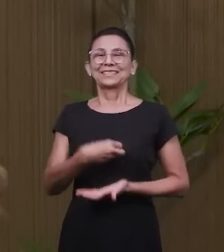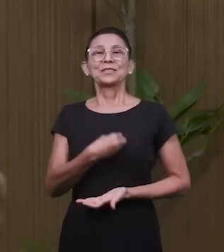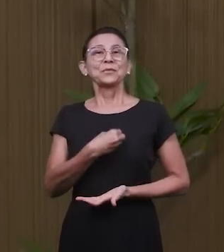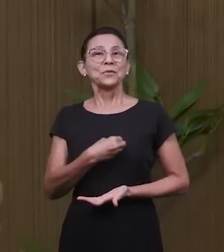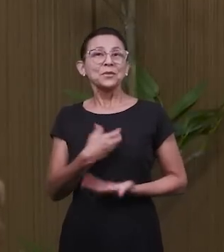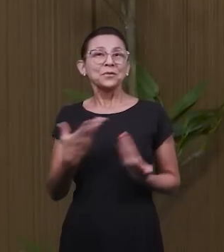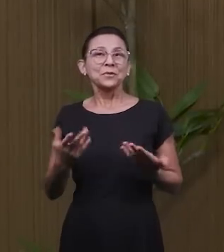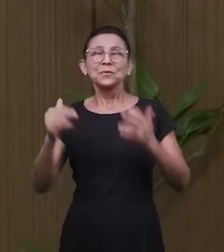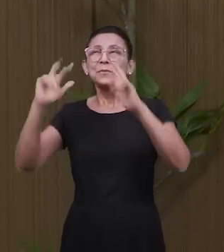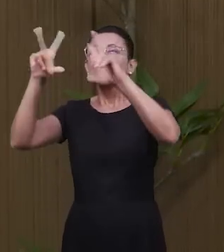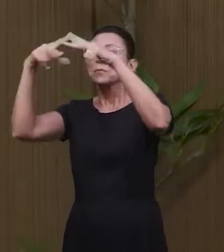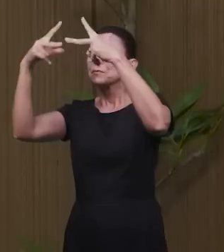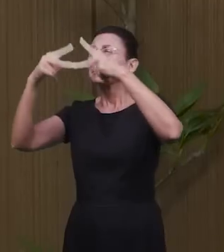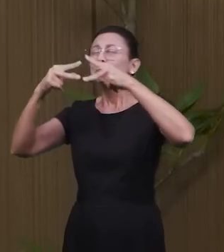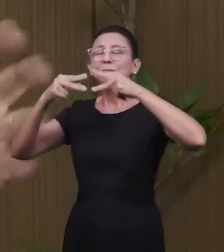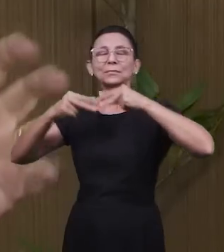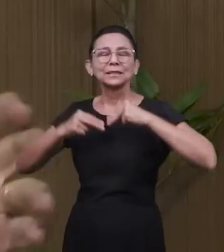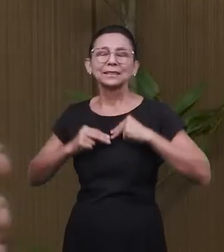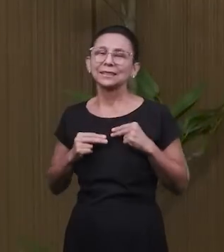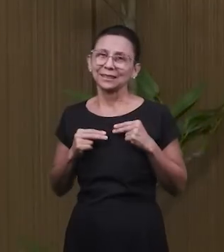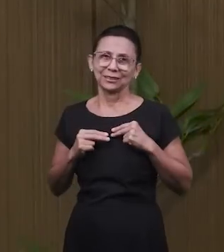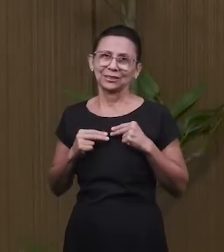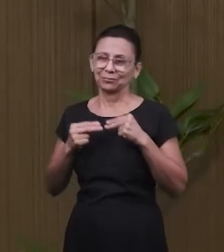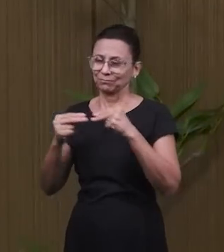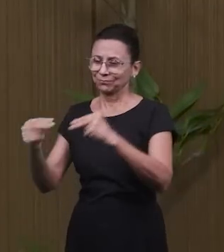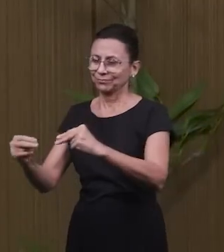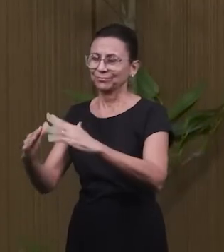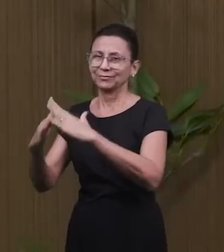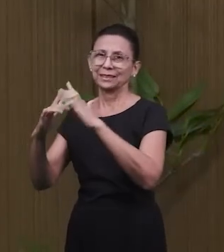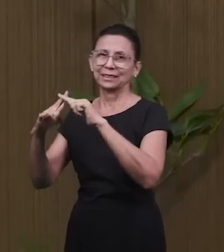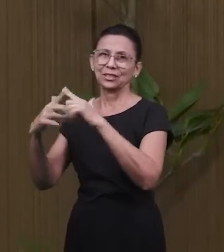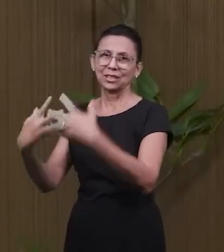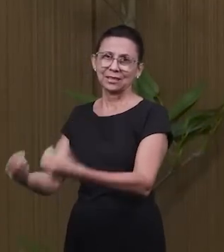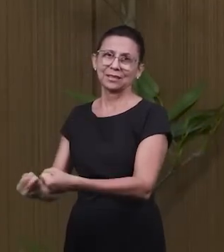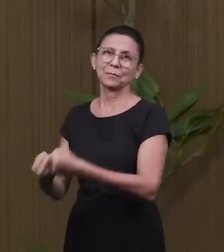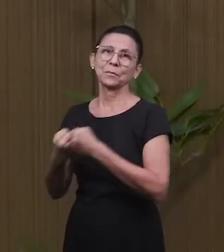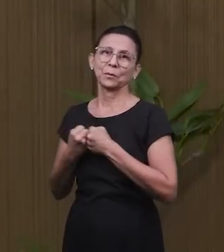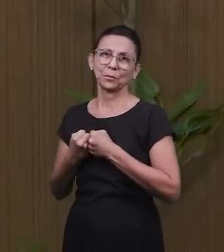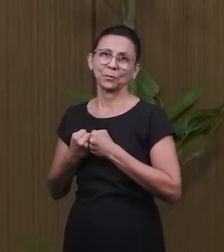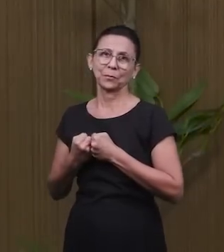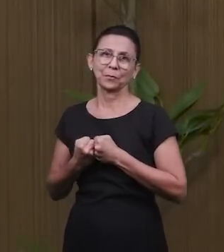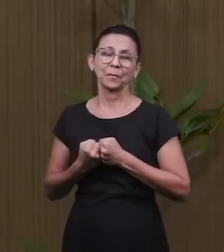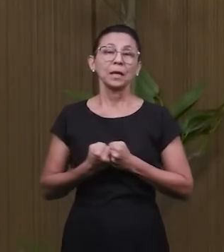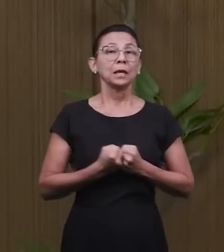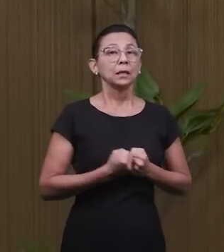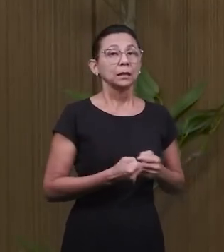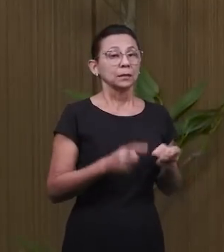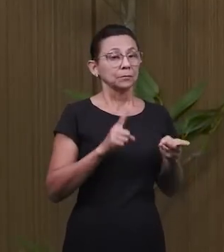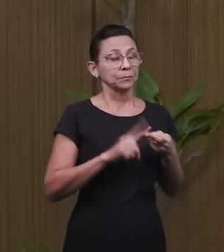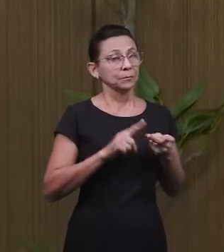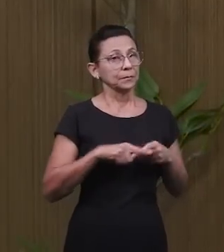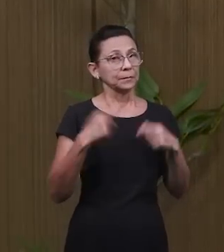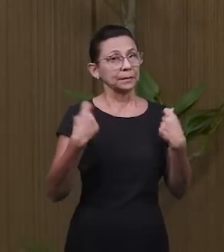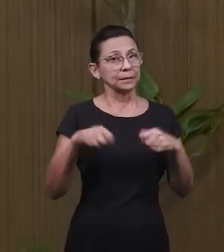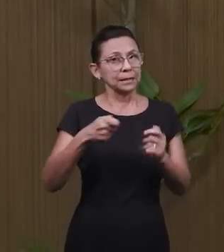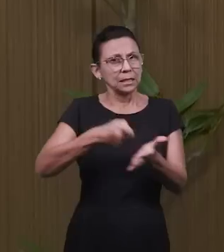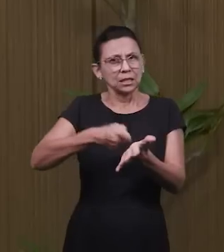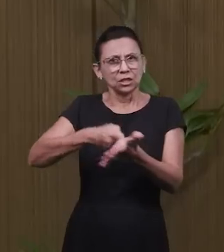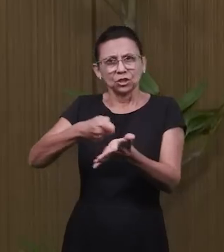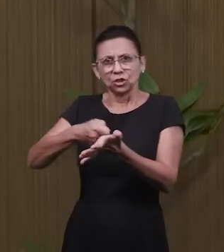Ressuscitou e está vivo. Foi o grande presente, a grande dádiva da igreja. Falamos da necessidade de perseverarmos